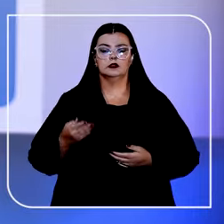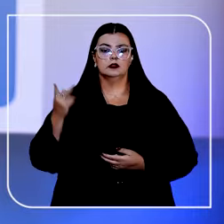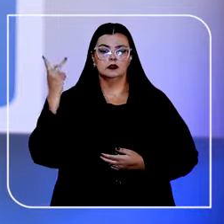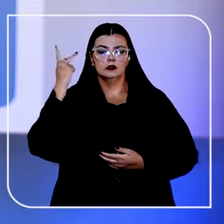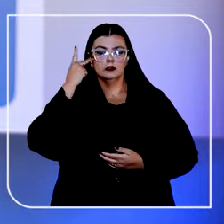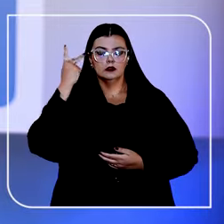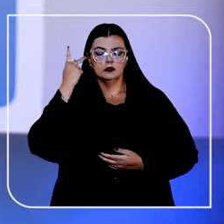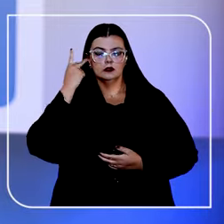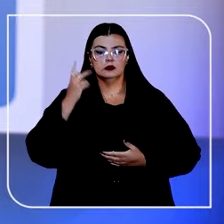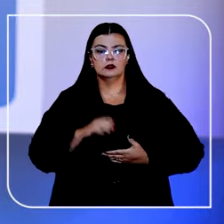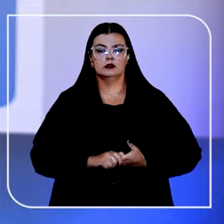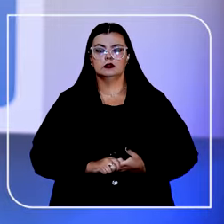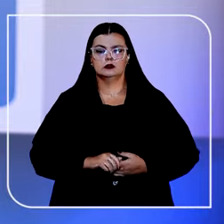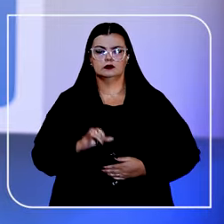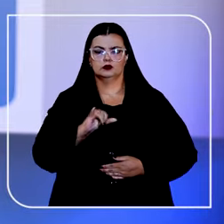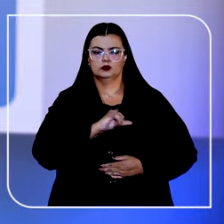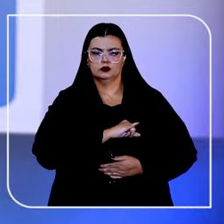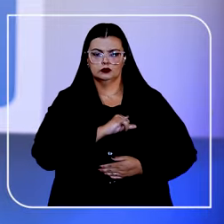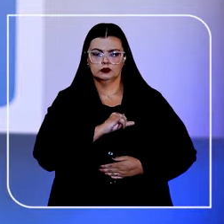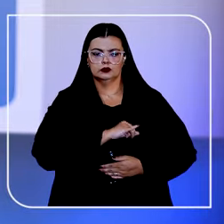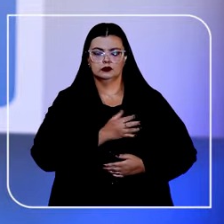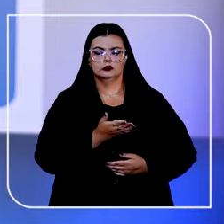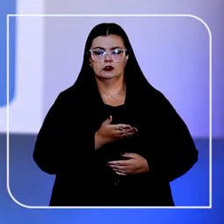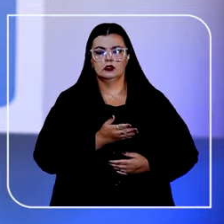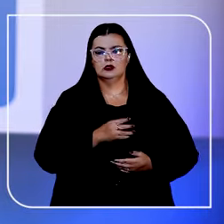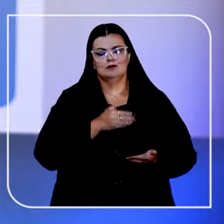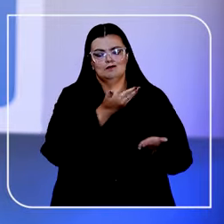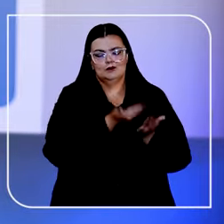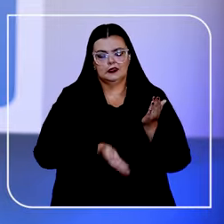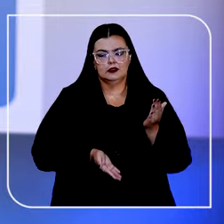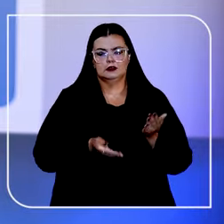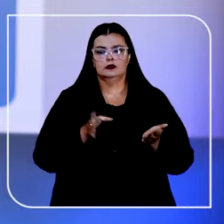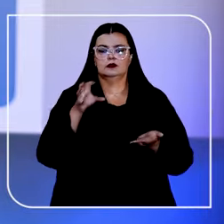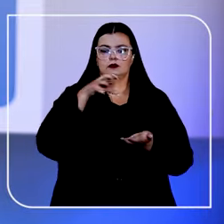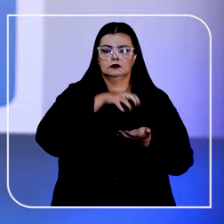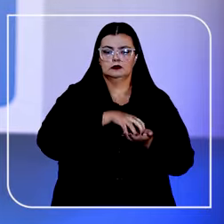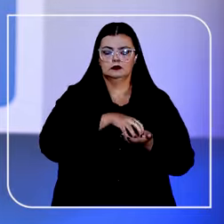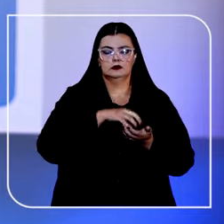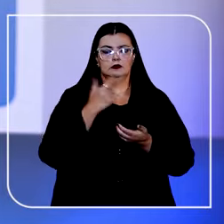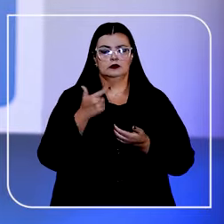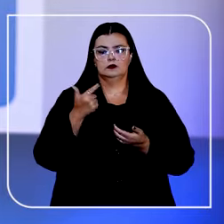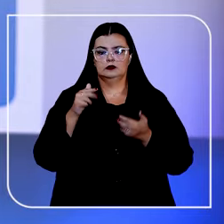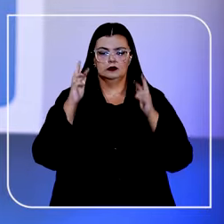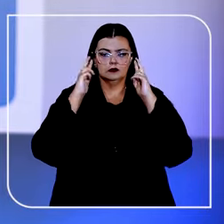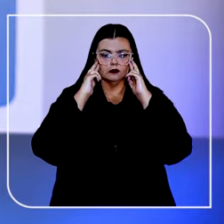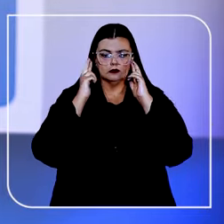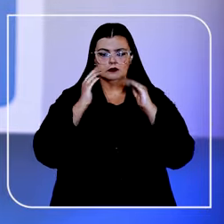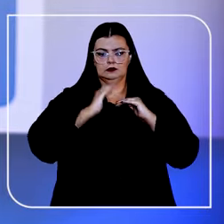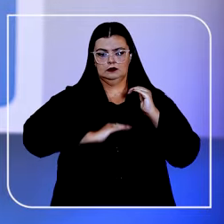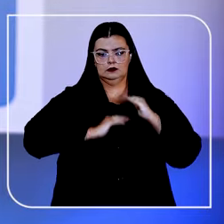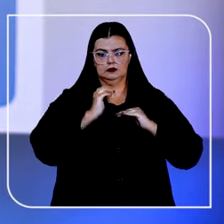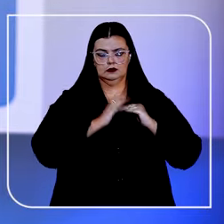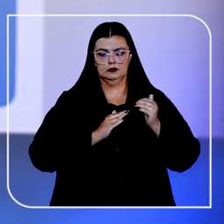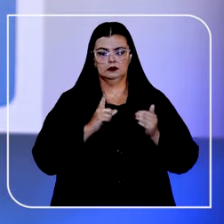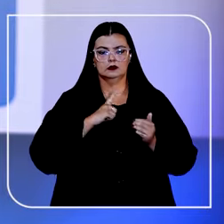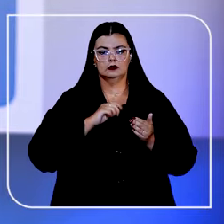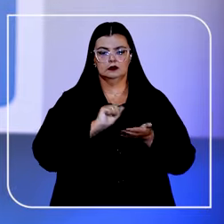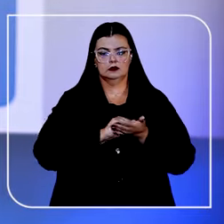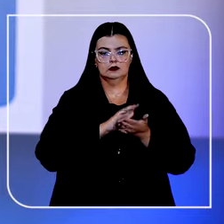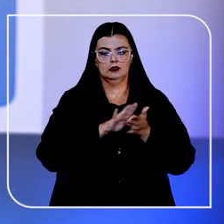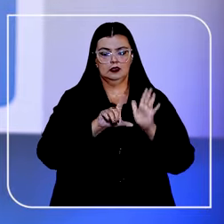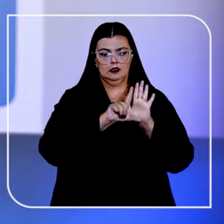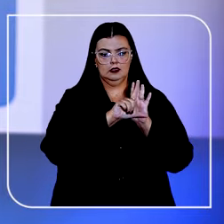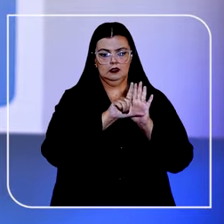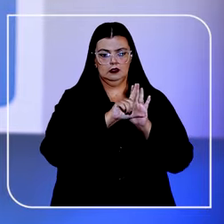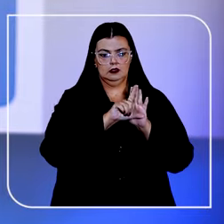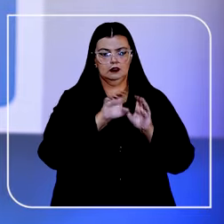São Paulo ter sofrido suspensão temporária do cargo por suspeita de descumprir o reiso de boa conduta previsto